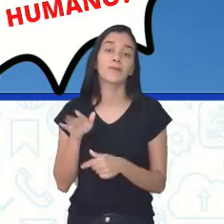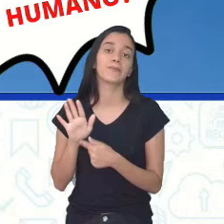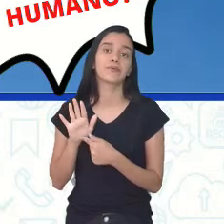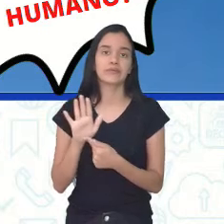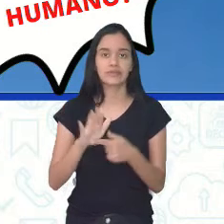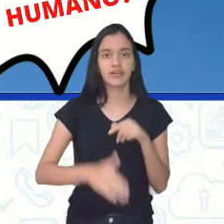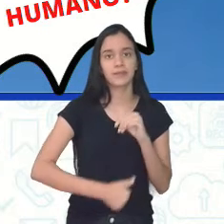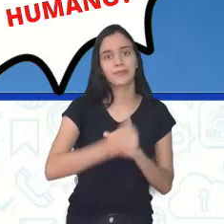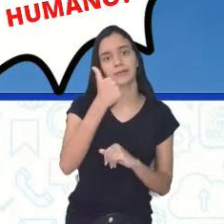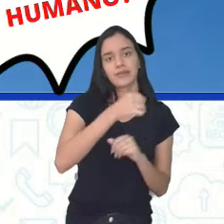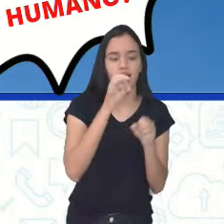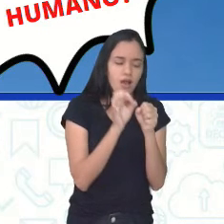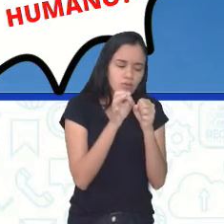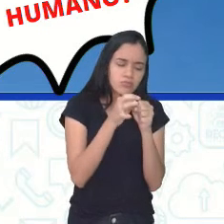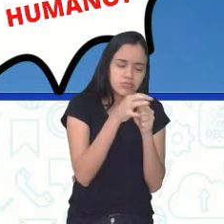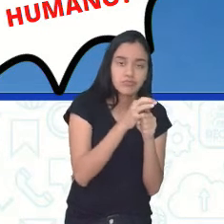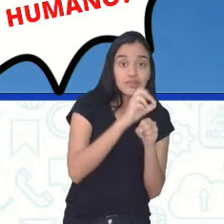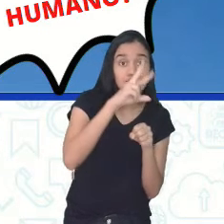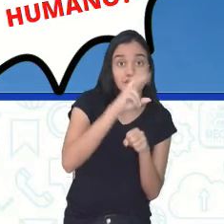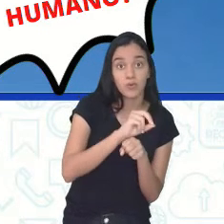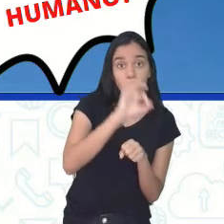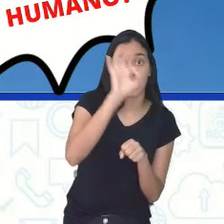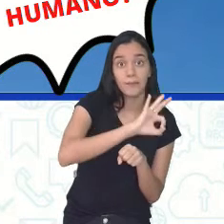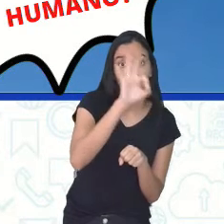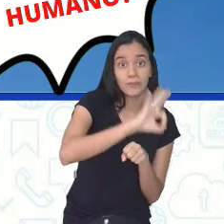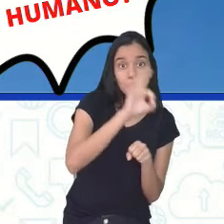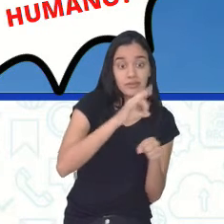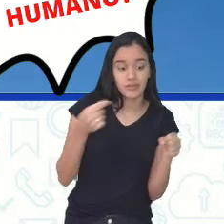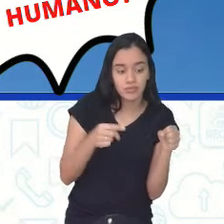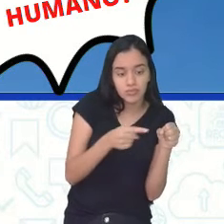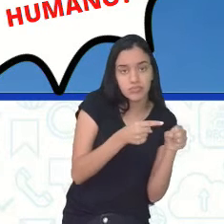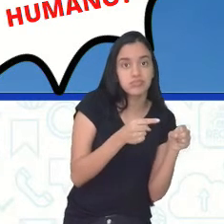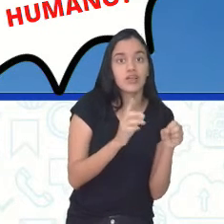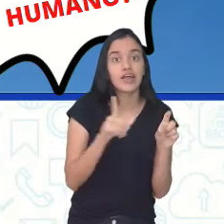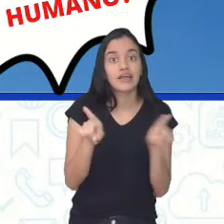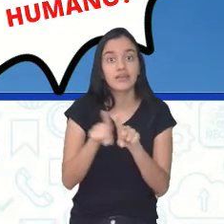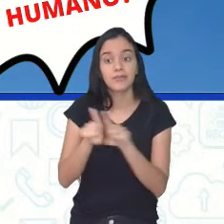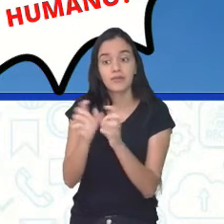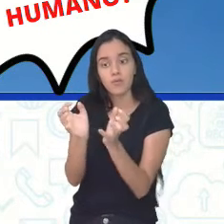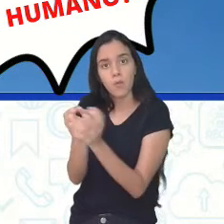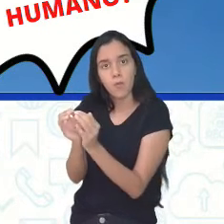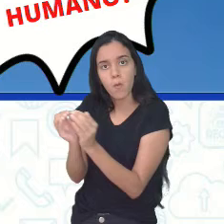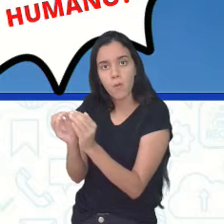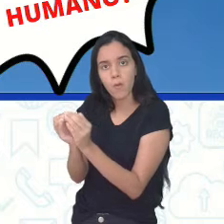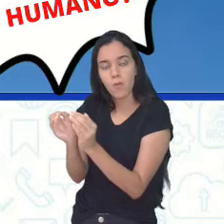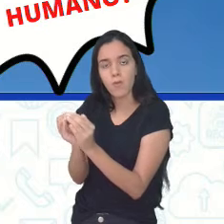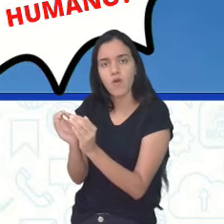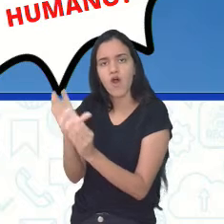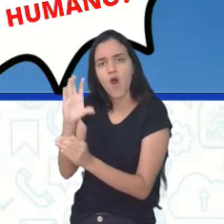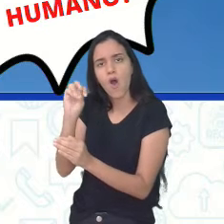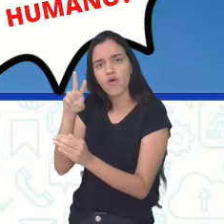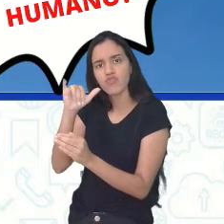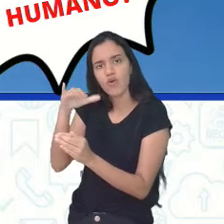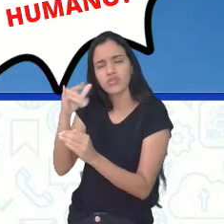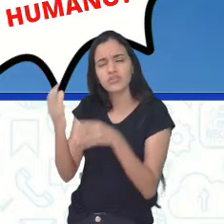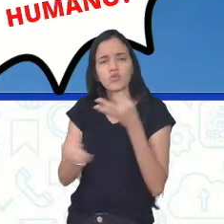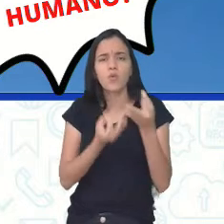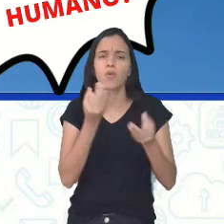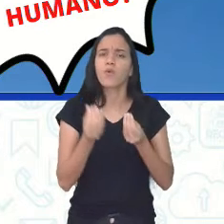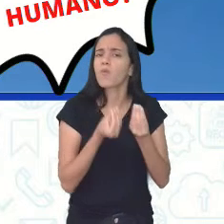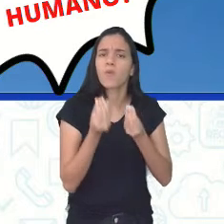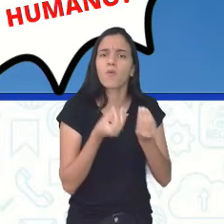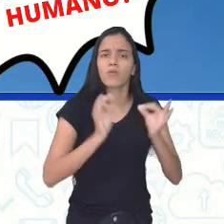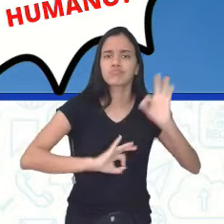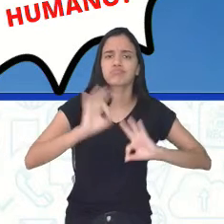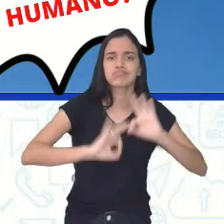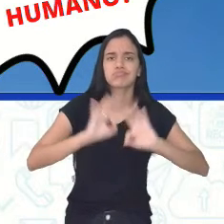vocês a primeira célula, 50% do espermatozoide e 50% do ovócito. E aí? Como é que elas se organizaram para se formar